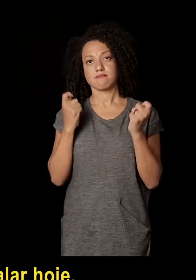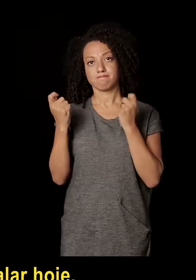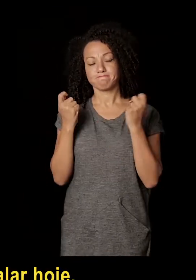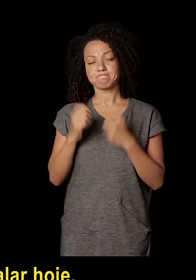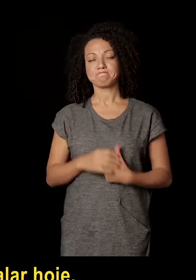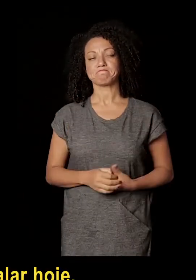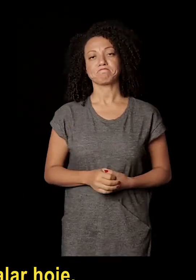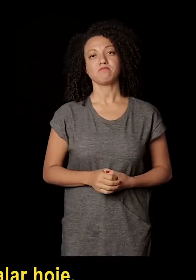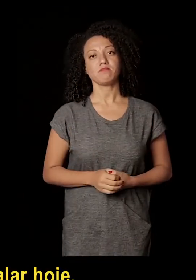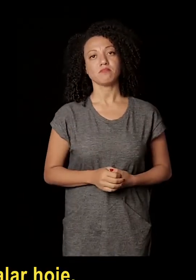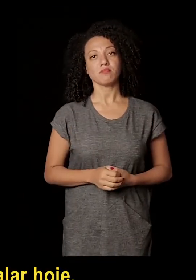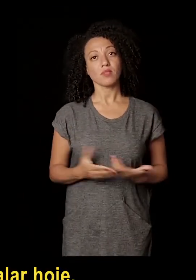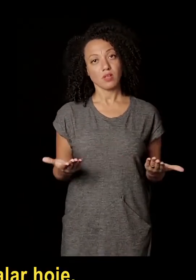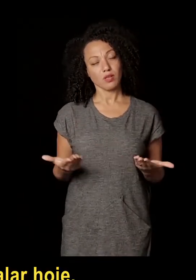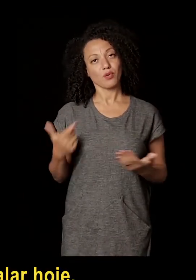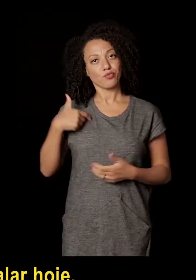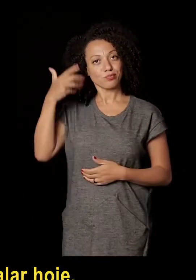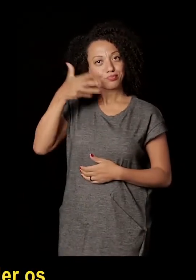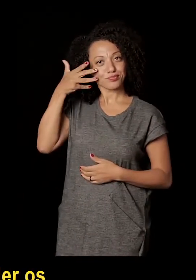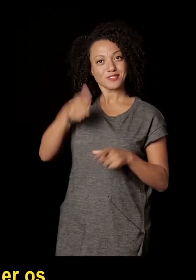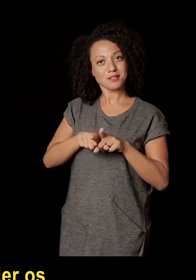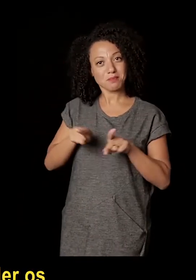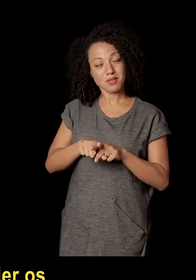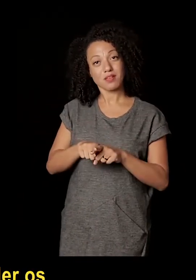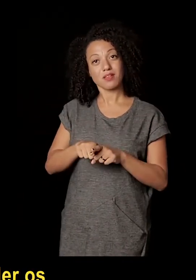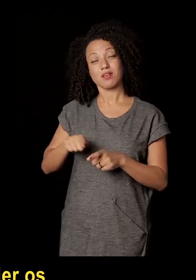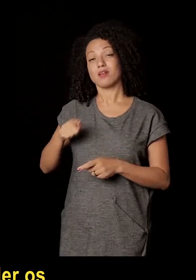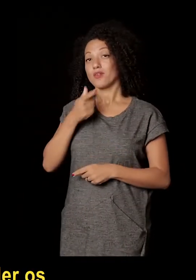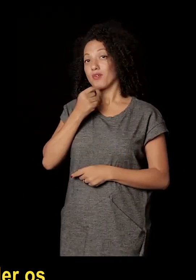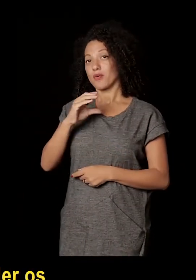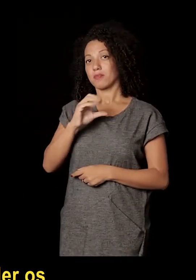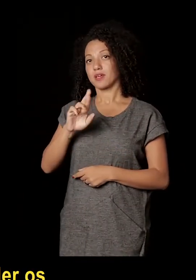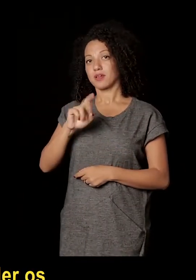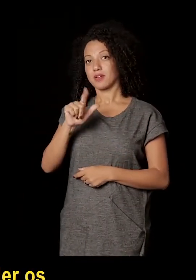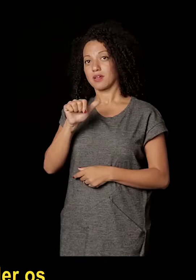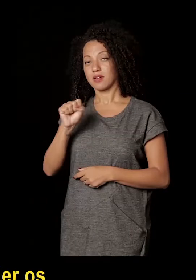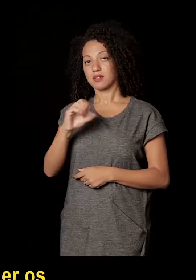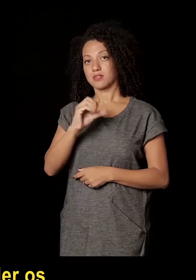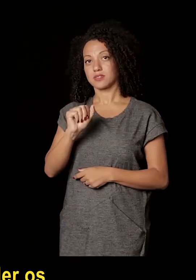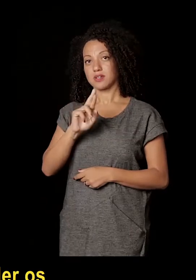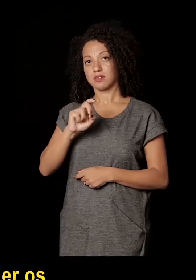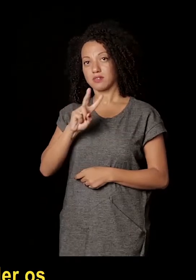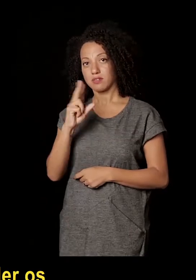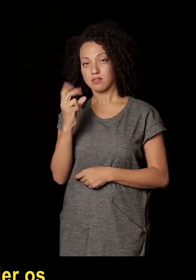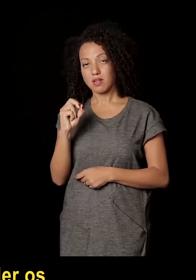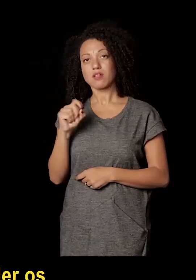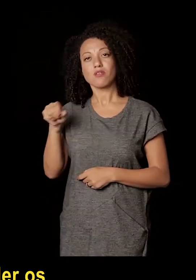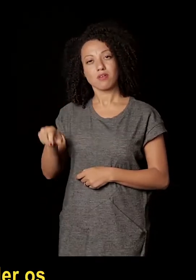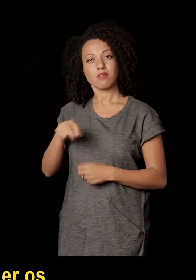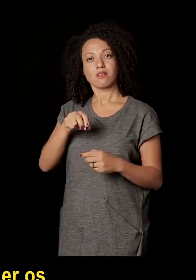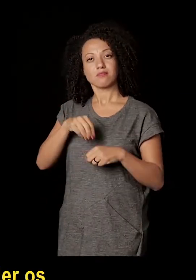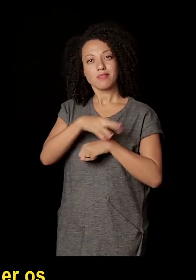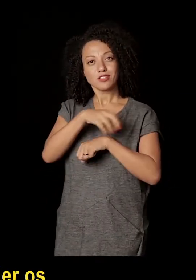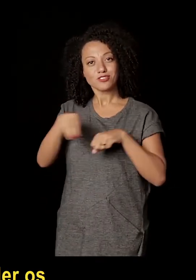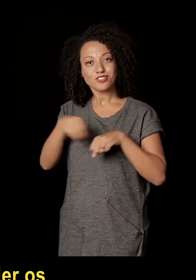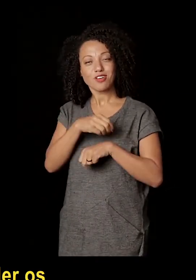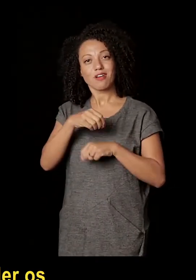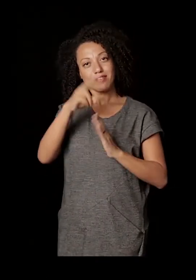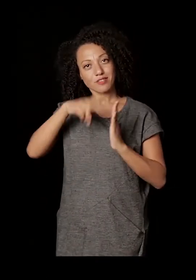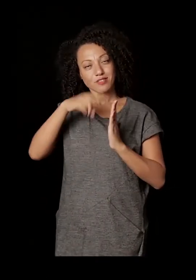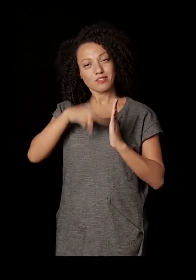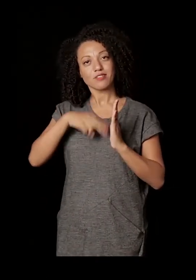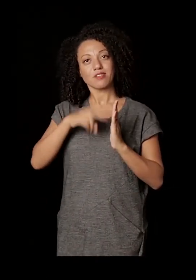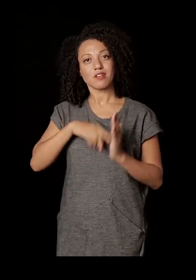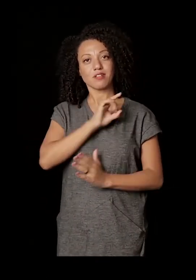dos que vai falar hoje, eu passo a palavra ao Carlos Carvalho, que ele vai comandar e vai ler os currículos dos demais convidados de